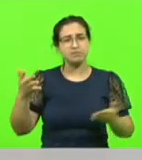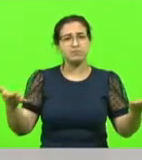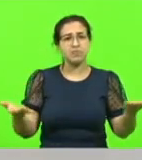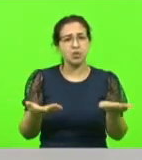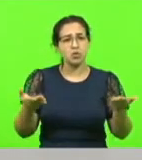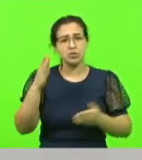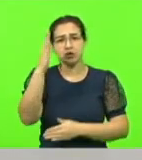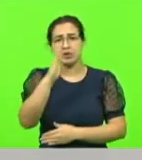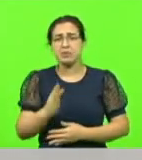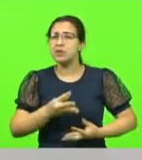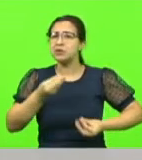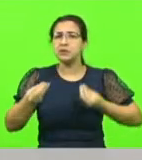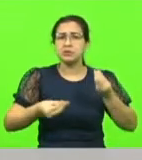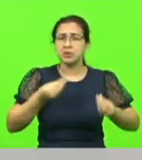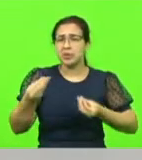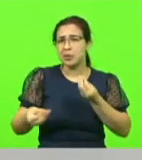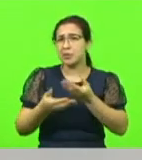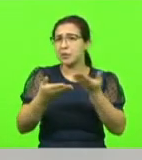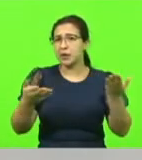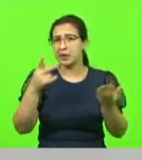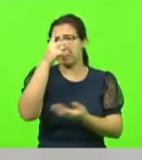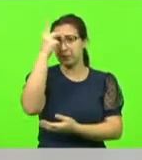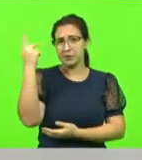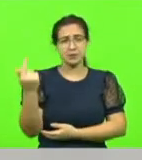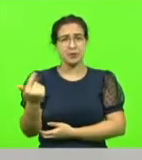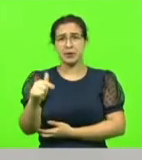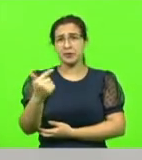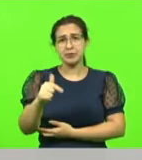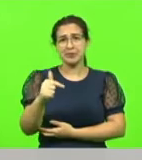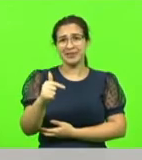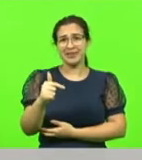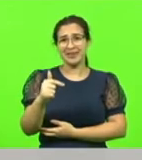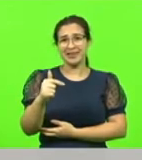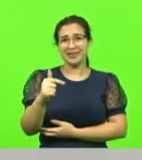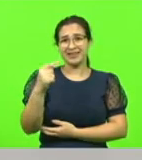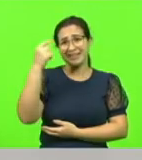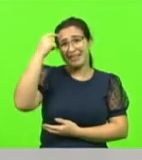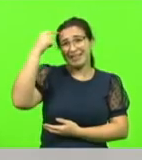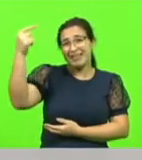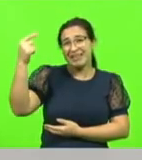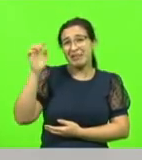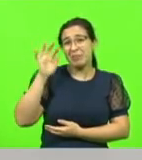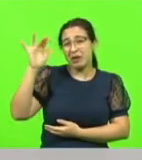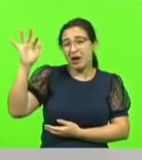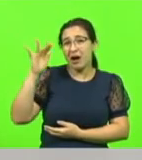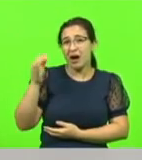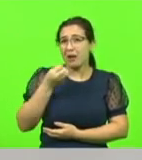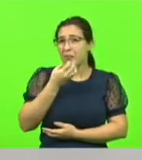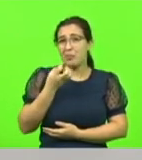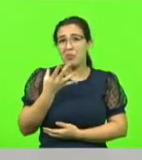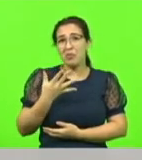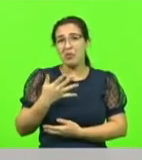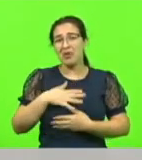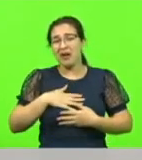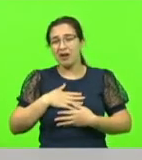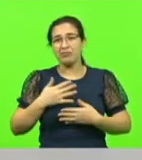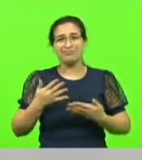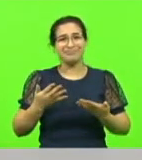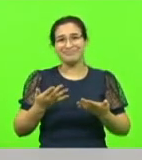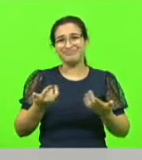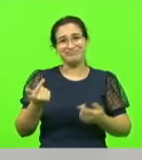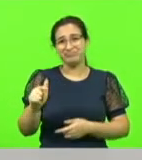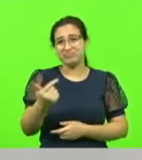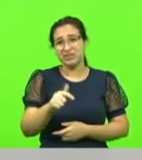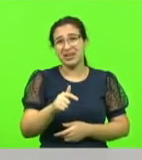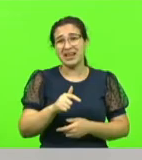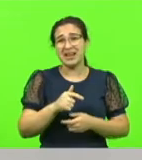real, das pessoas que não tiveram lembranças dos bons momentos que eu tive, das